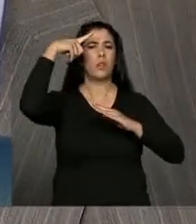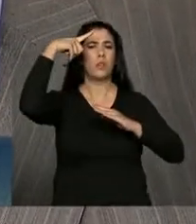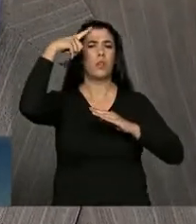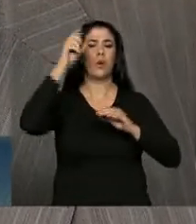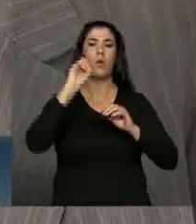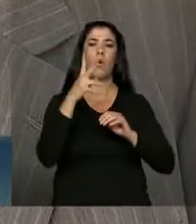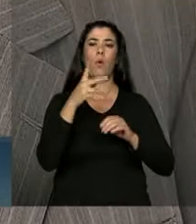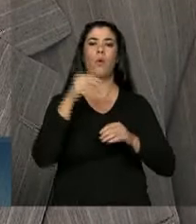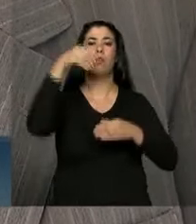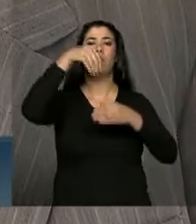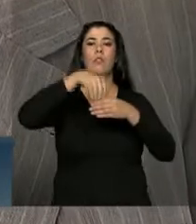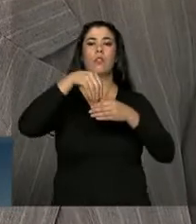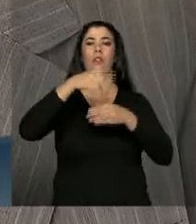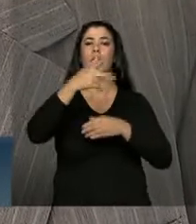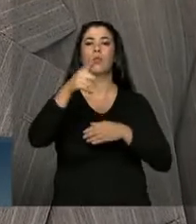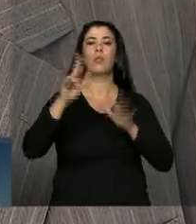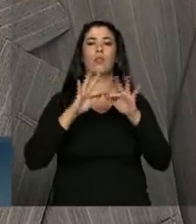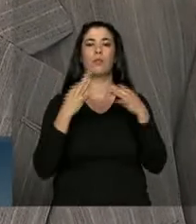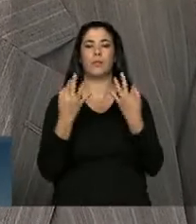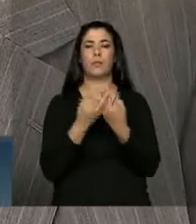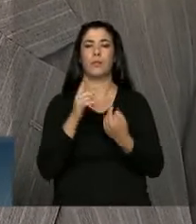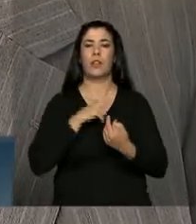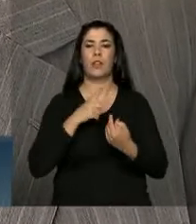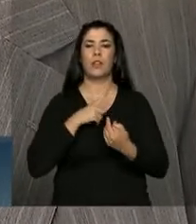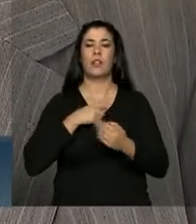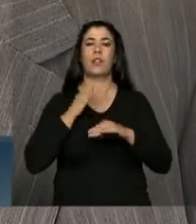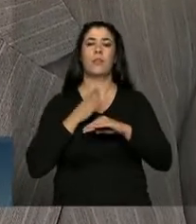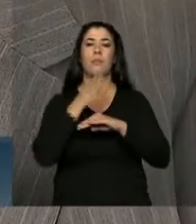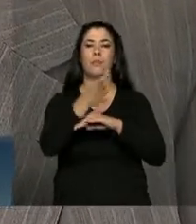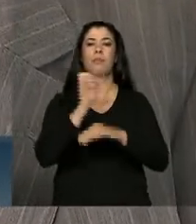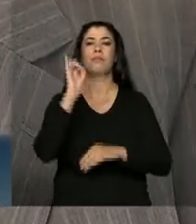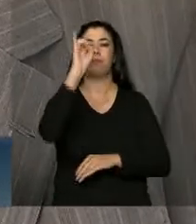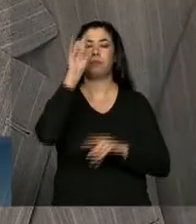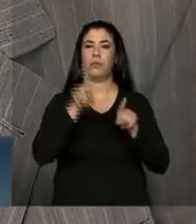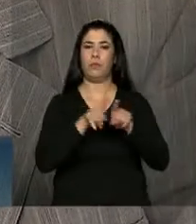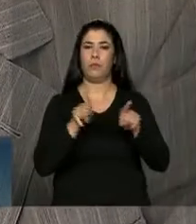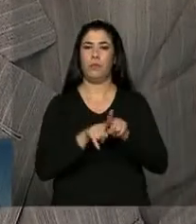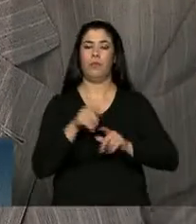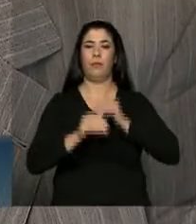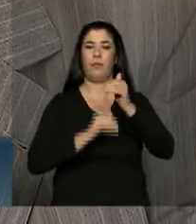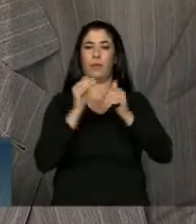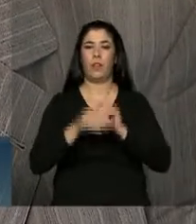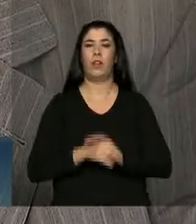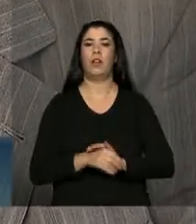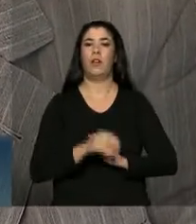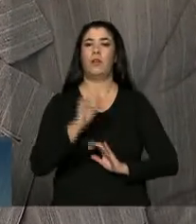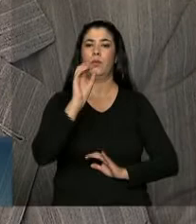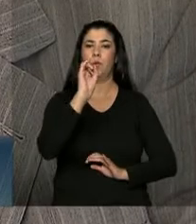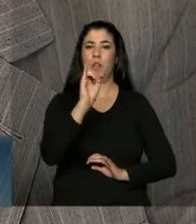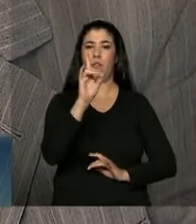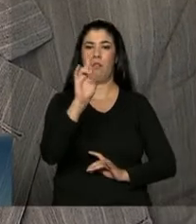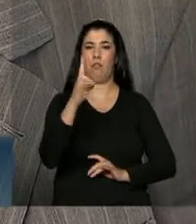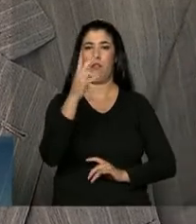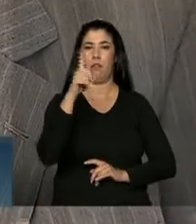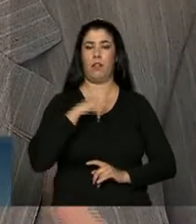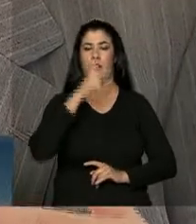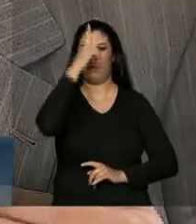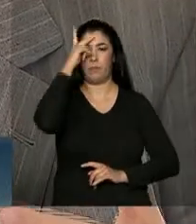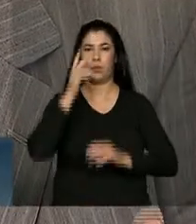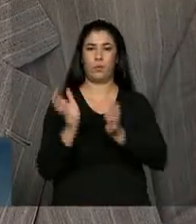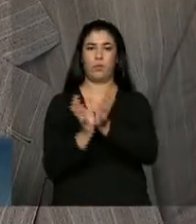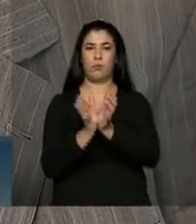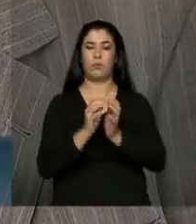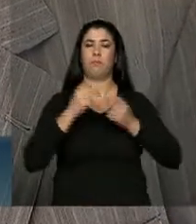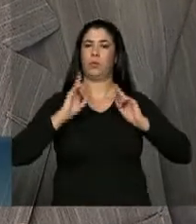para uma família indígena é a porta para que nós possamos melhorar o índice de desenvolvimento humano dessas comunidades